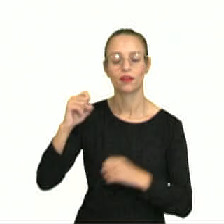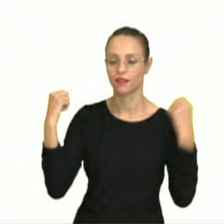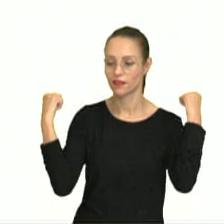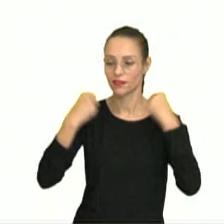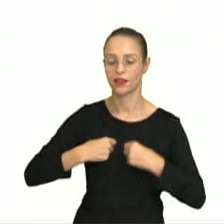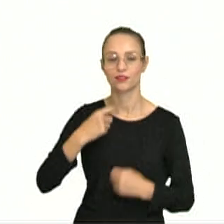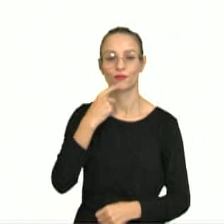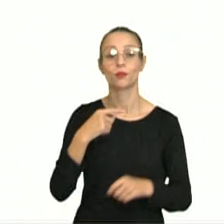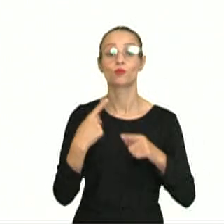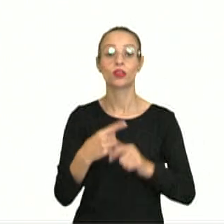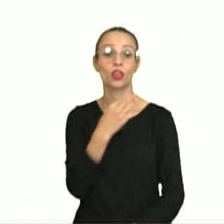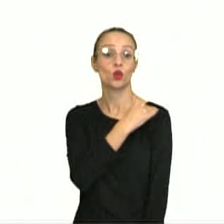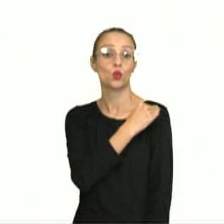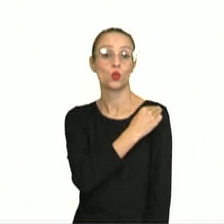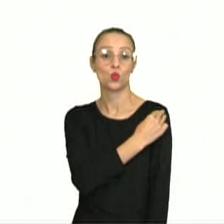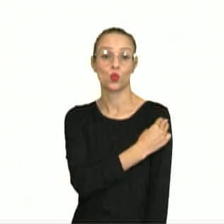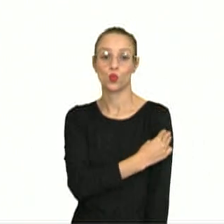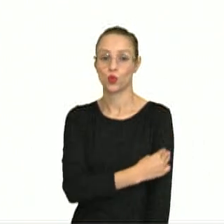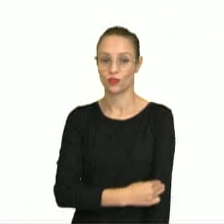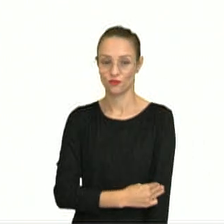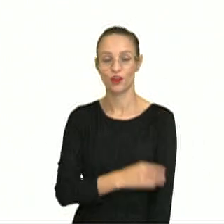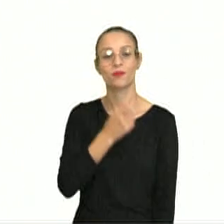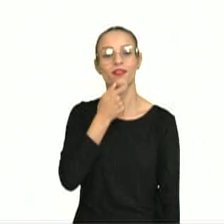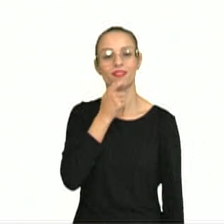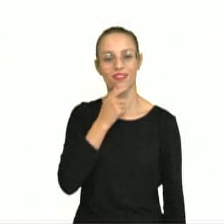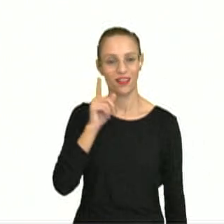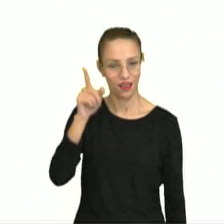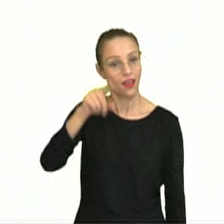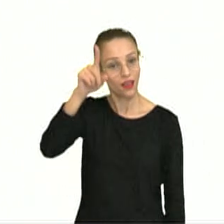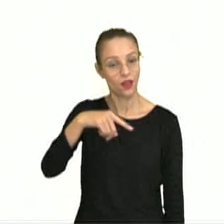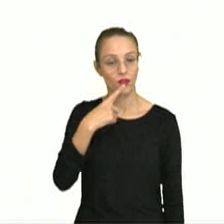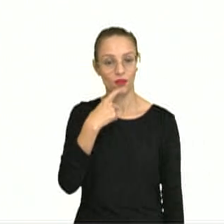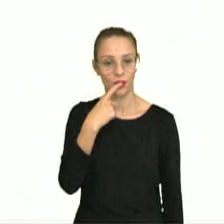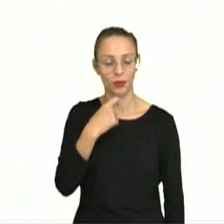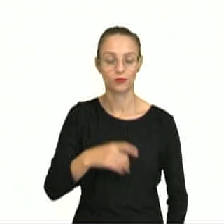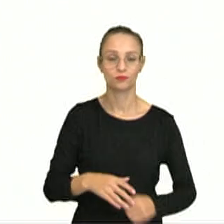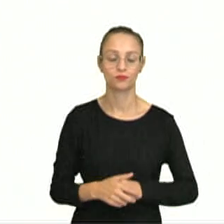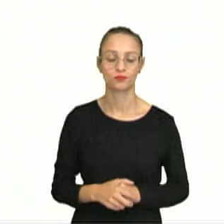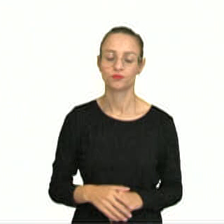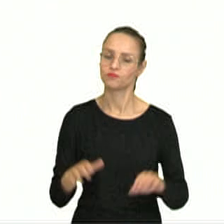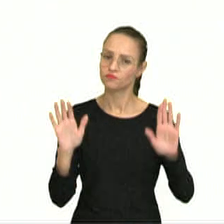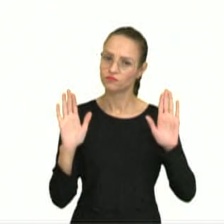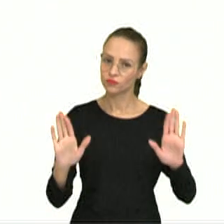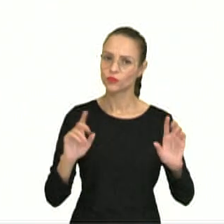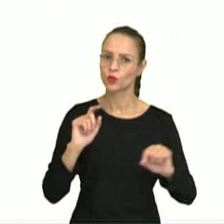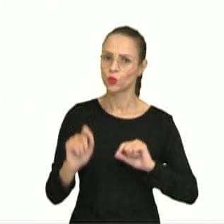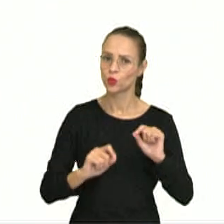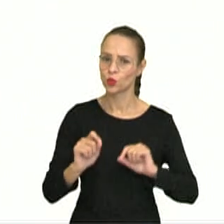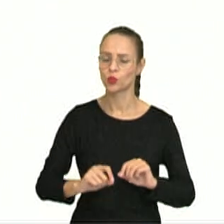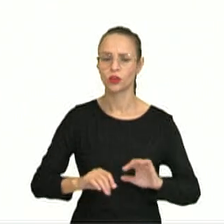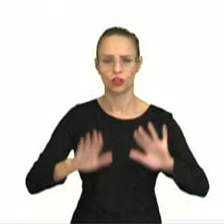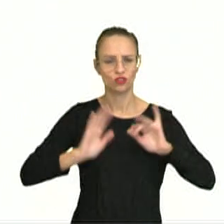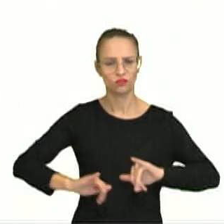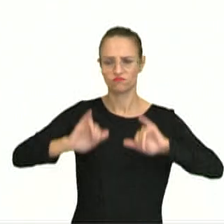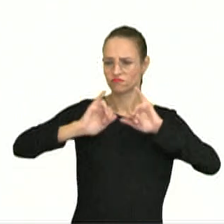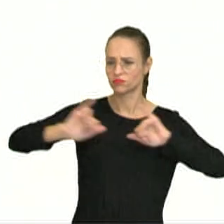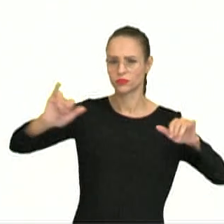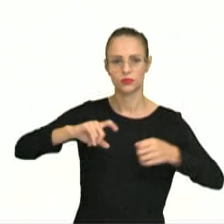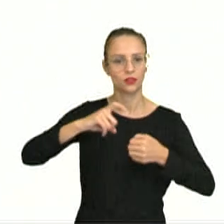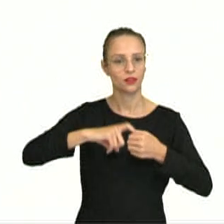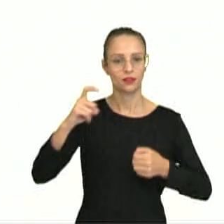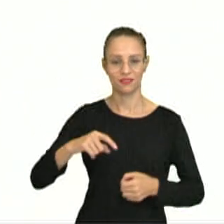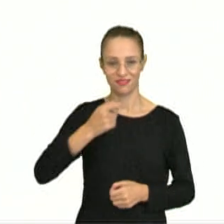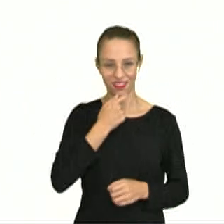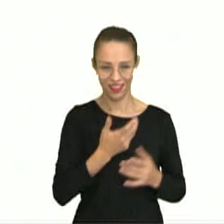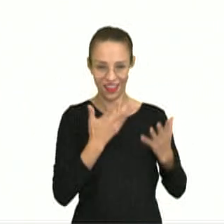porque o uniforme do exército britânico era vermelho. Então, apesar de que haviam declarado independência, a Inglaterra não